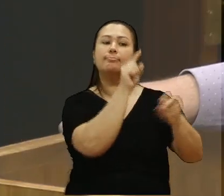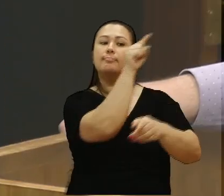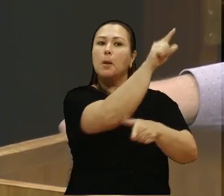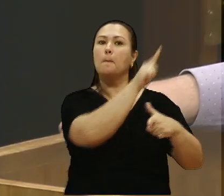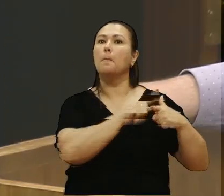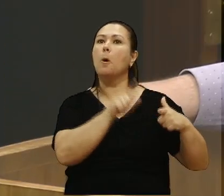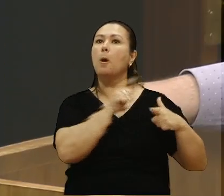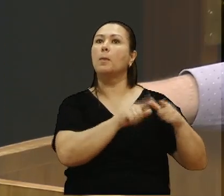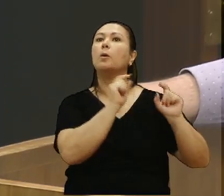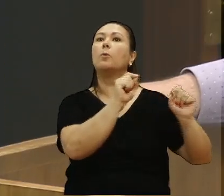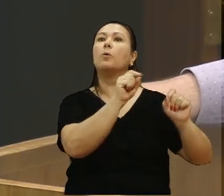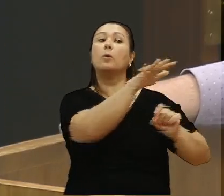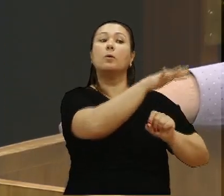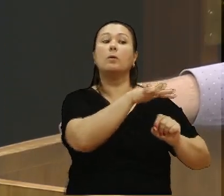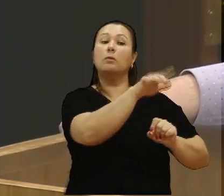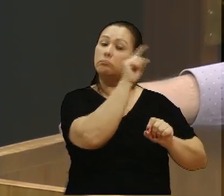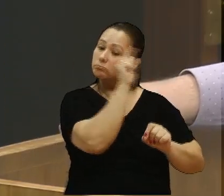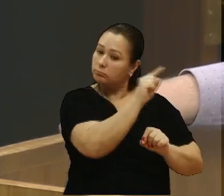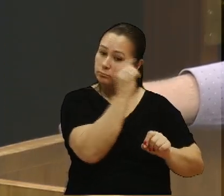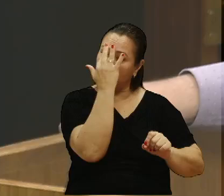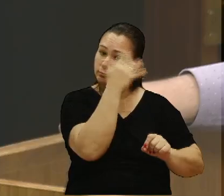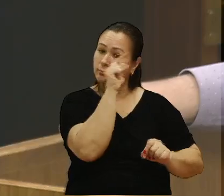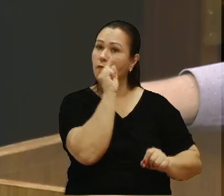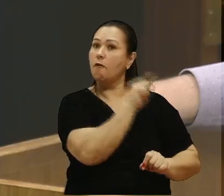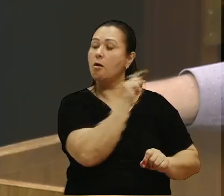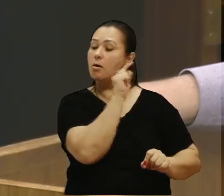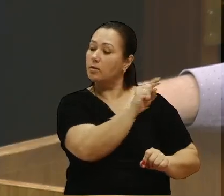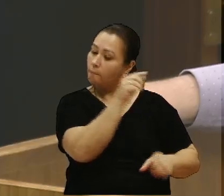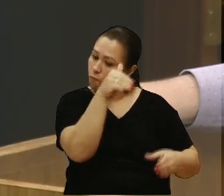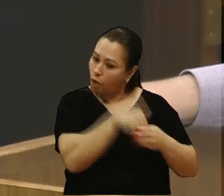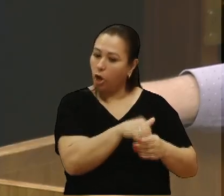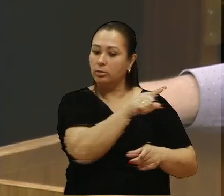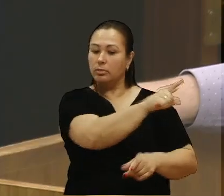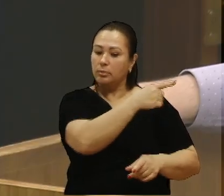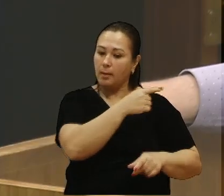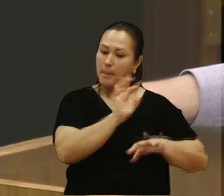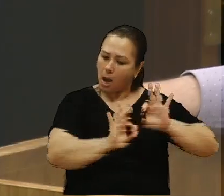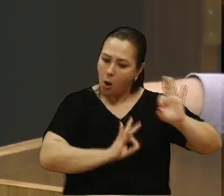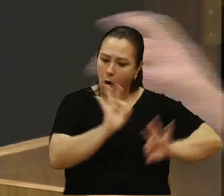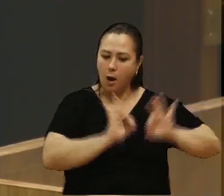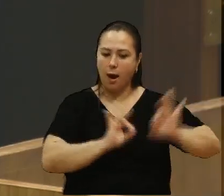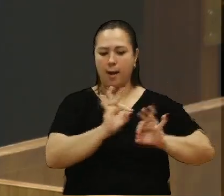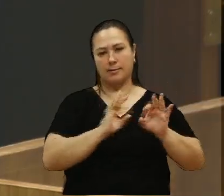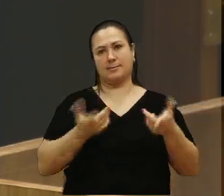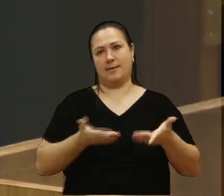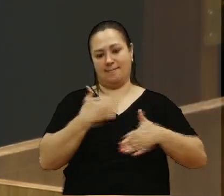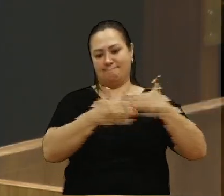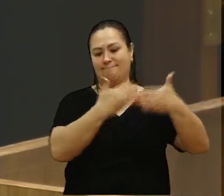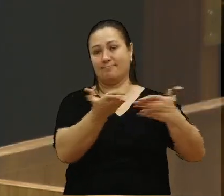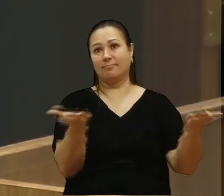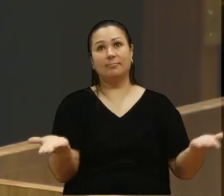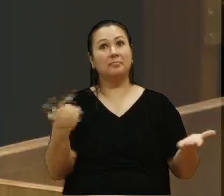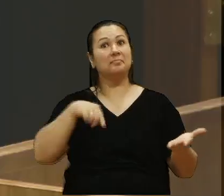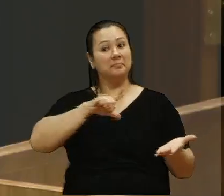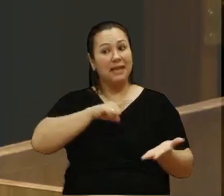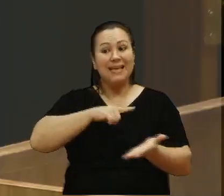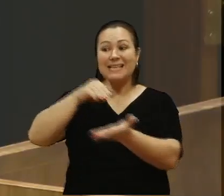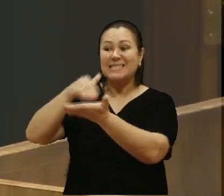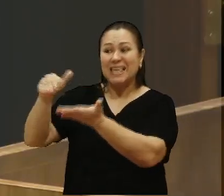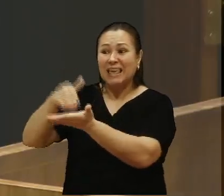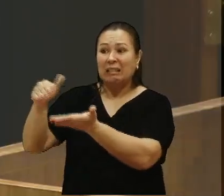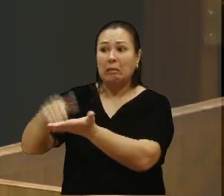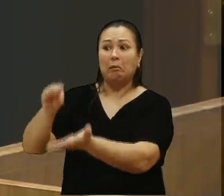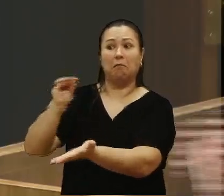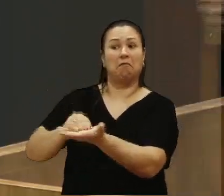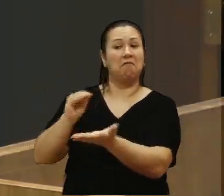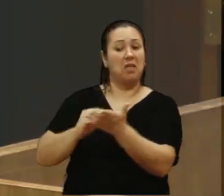gestão do senhor, que foi eleito para governar. E enquanto tem secretários que são